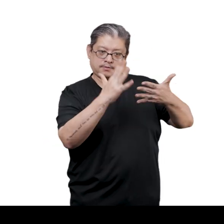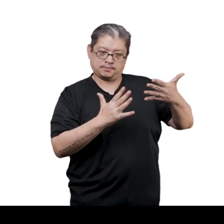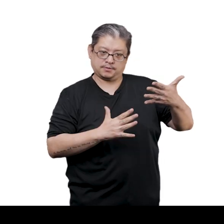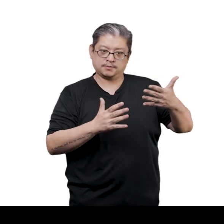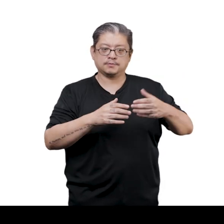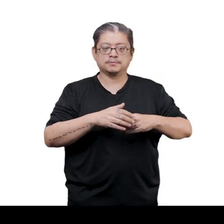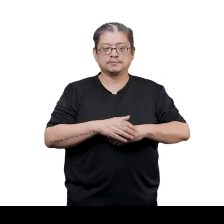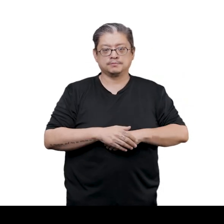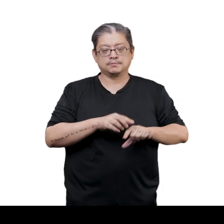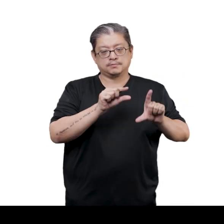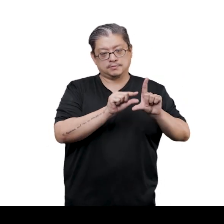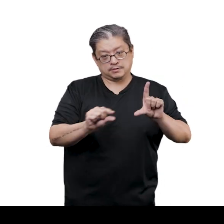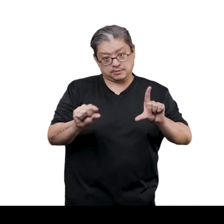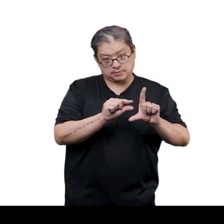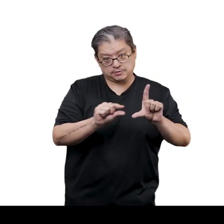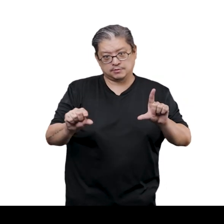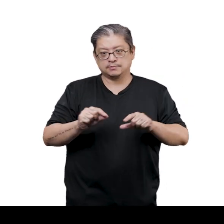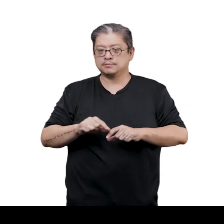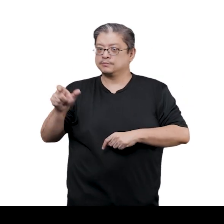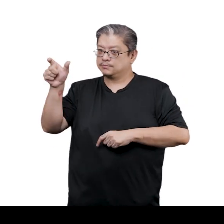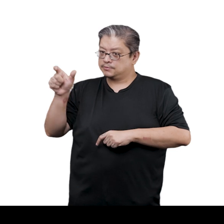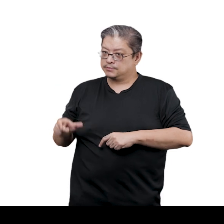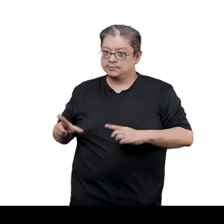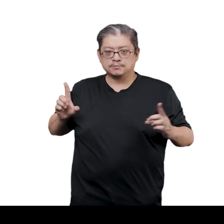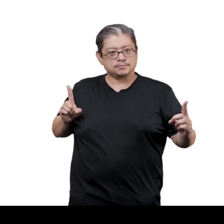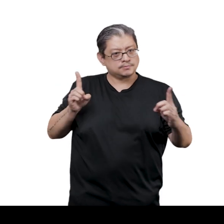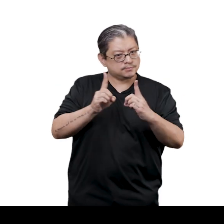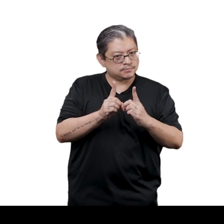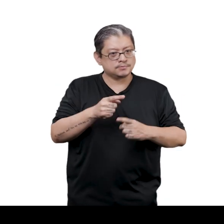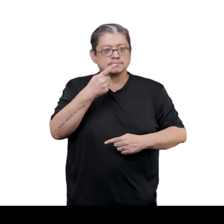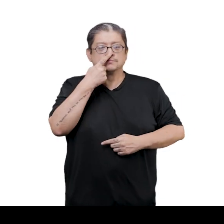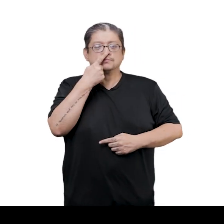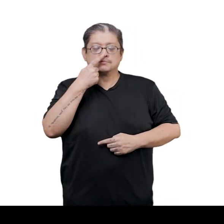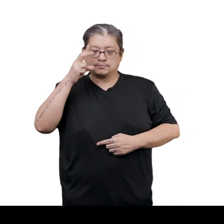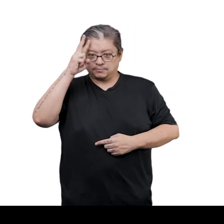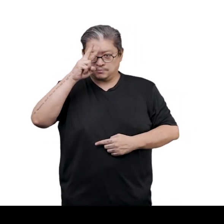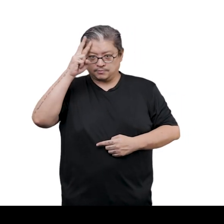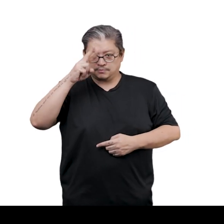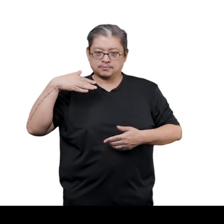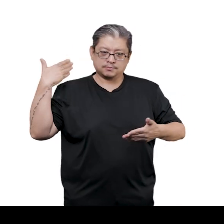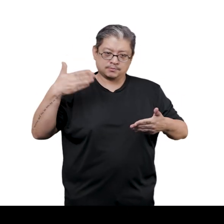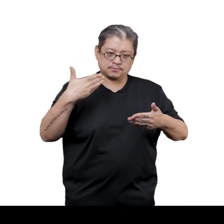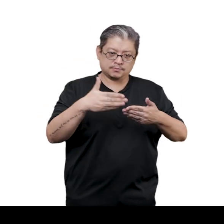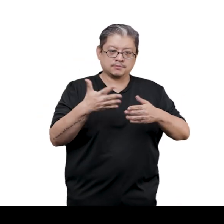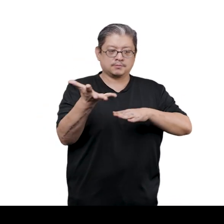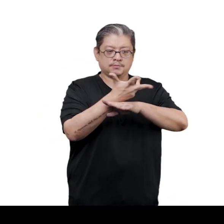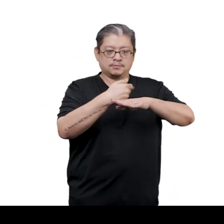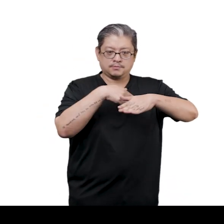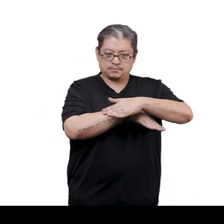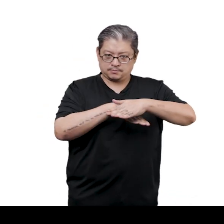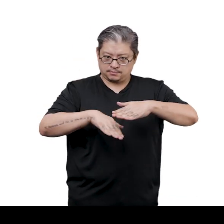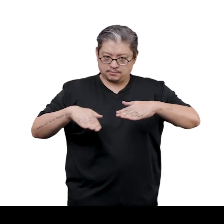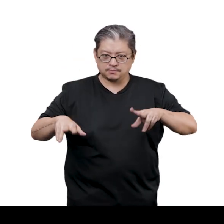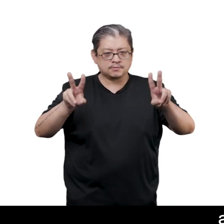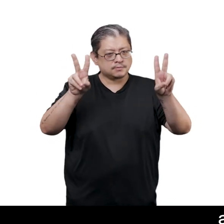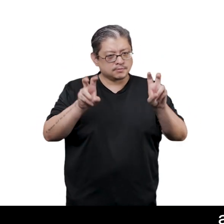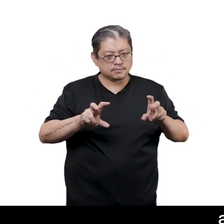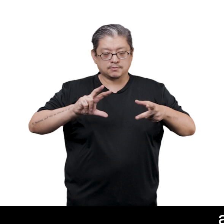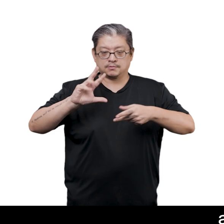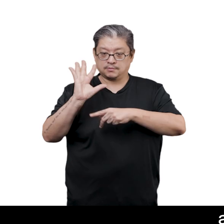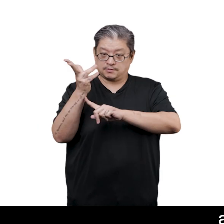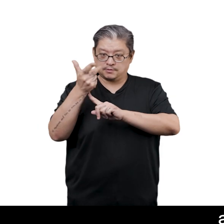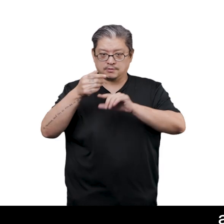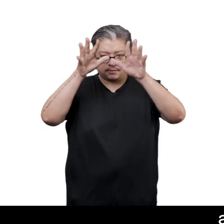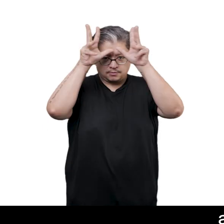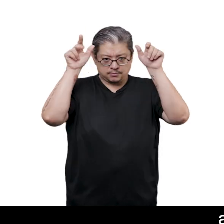aproxima o público ao histórico de exposições e à coleção do museu, dedicados à chamada arte abstrata, além